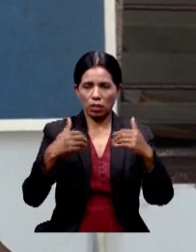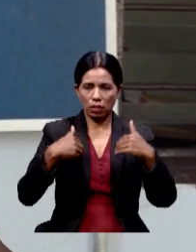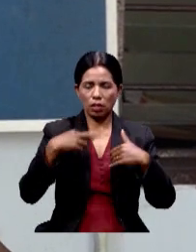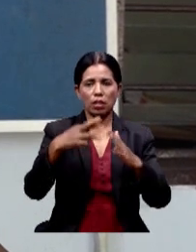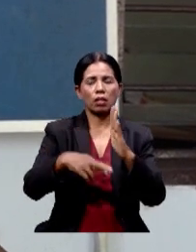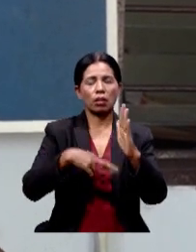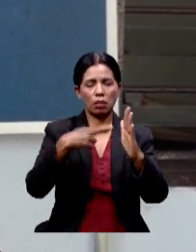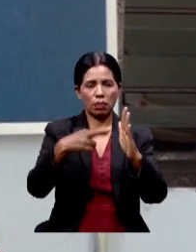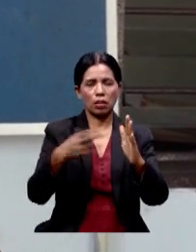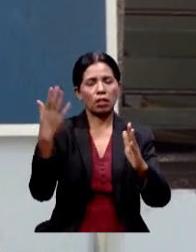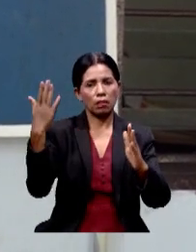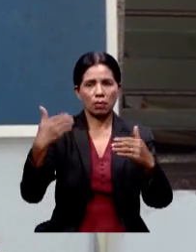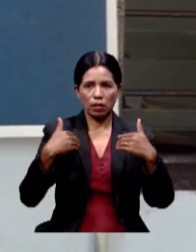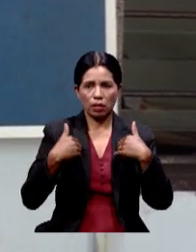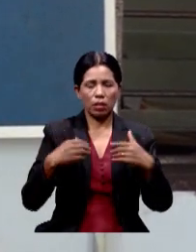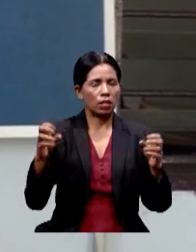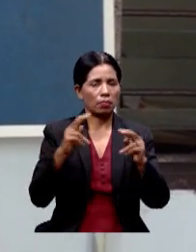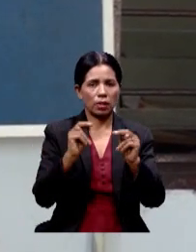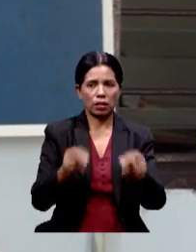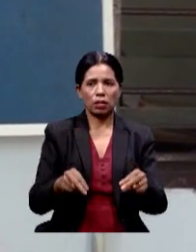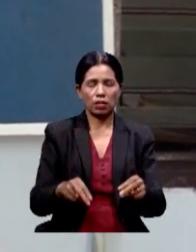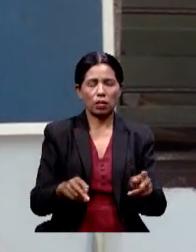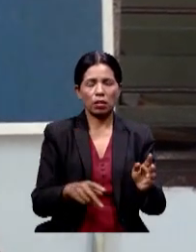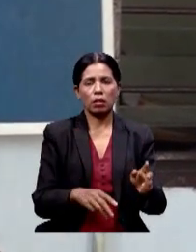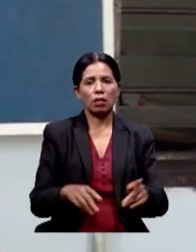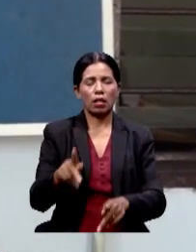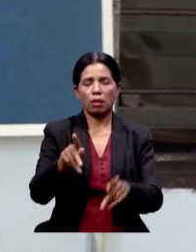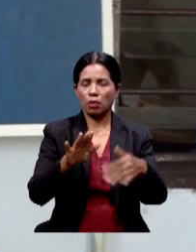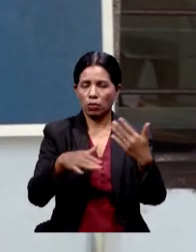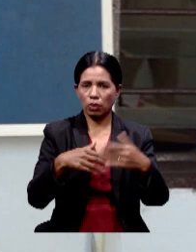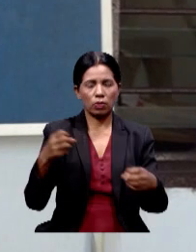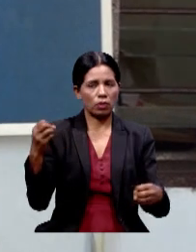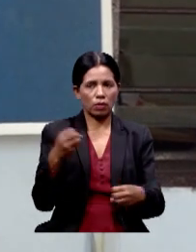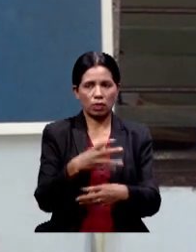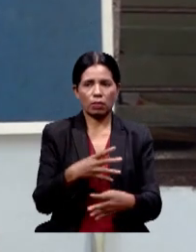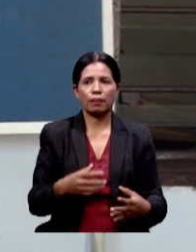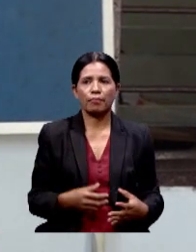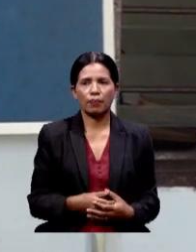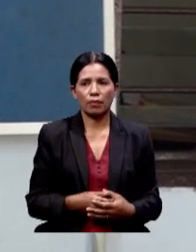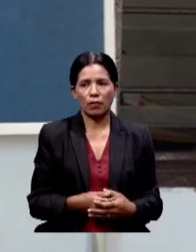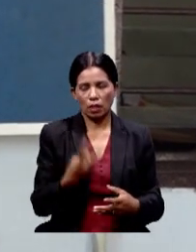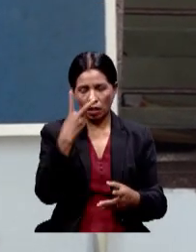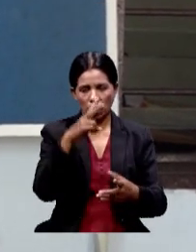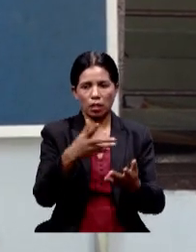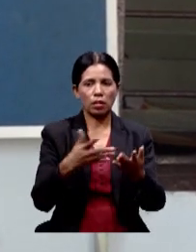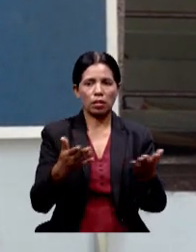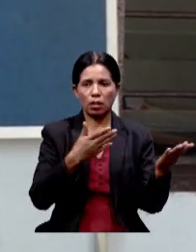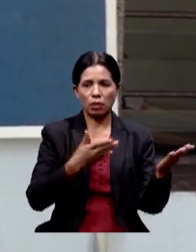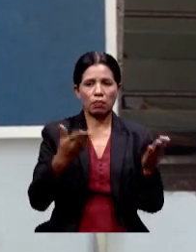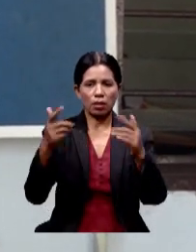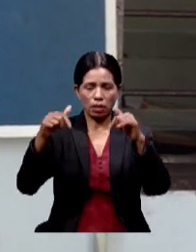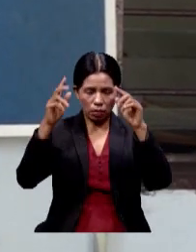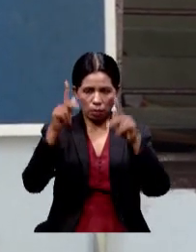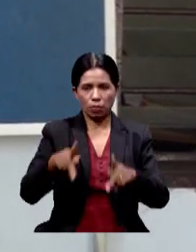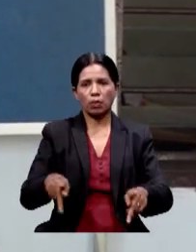interno. Nebekiha. Lá precisa halo público pânico, bela haresa sanser net, lurimahia público.